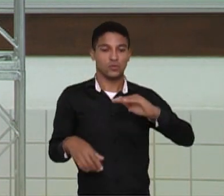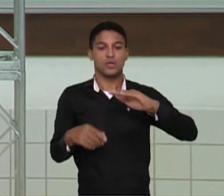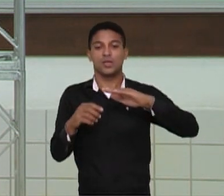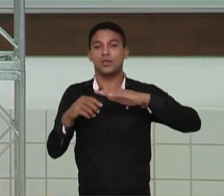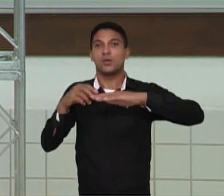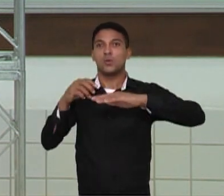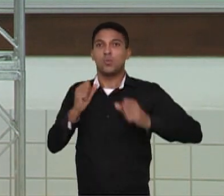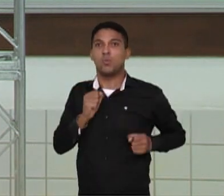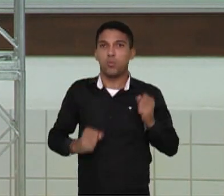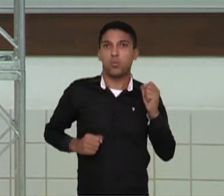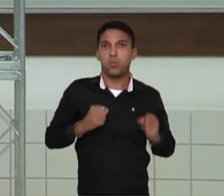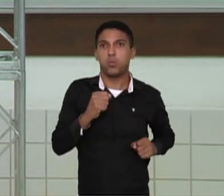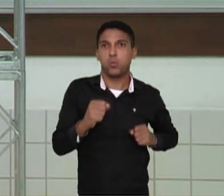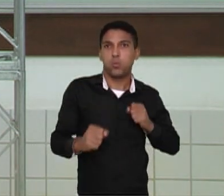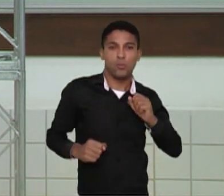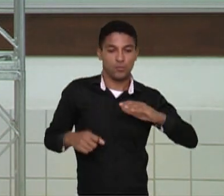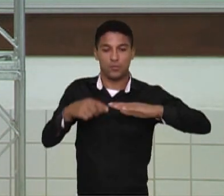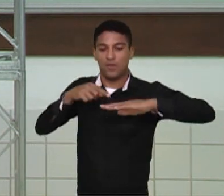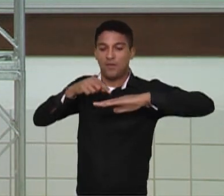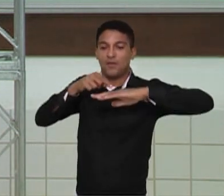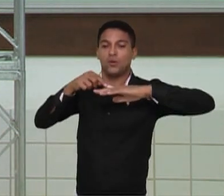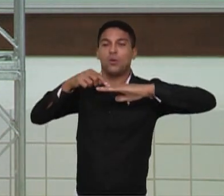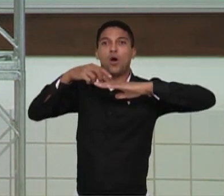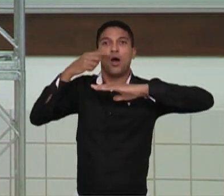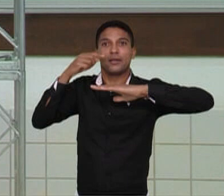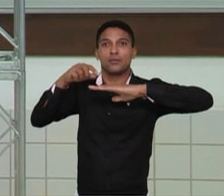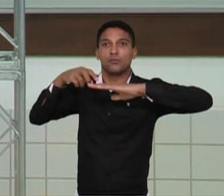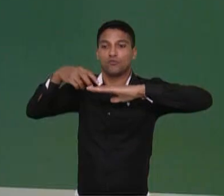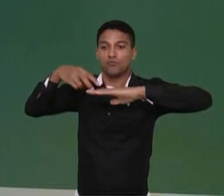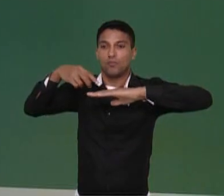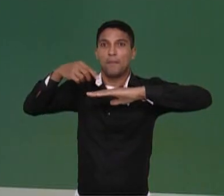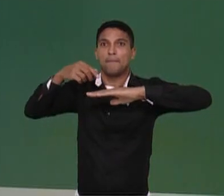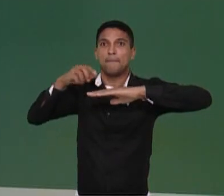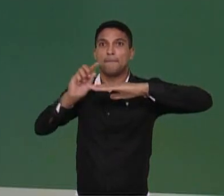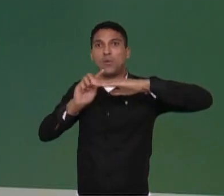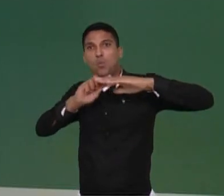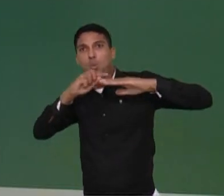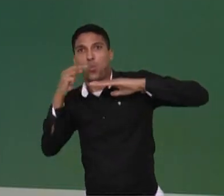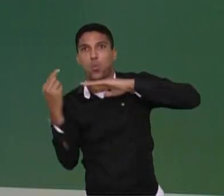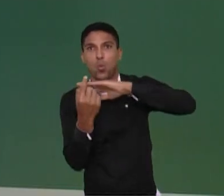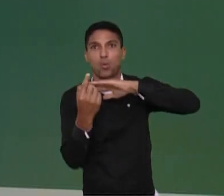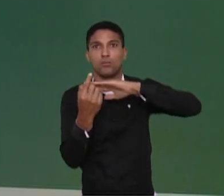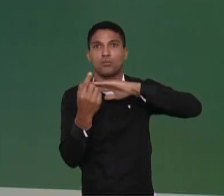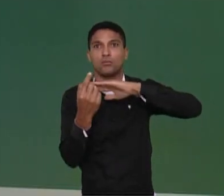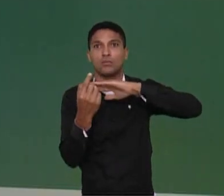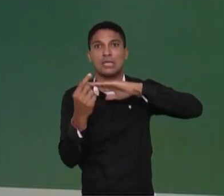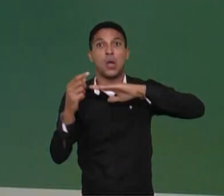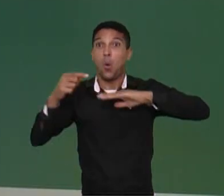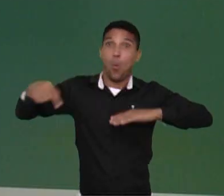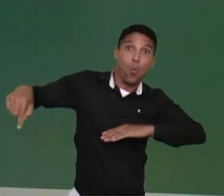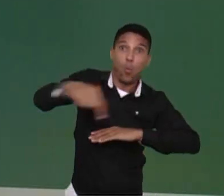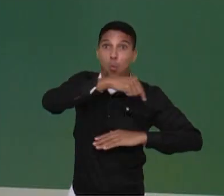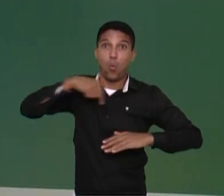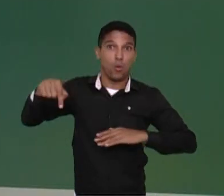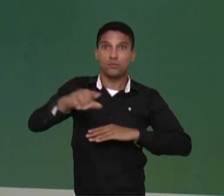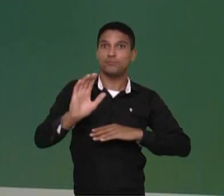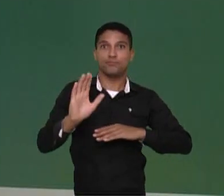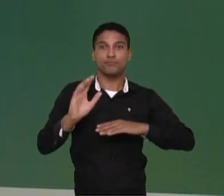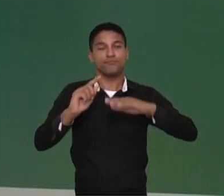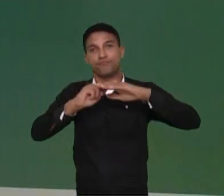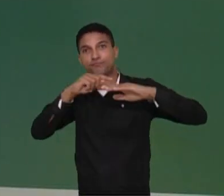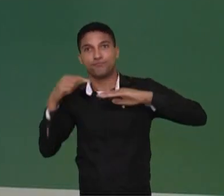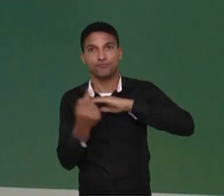Certinho, gente? Próximo exercício para vocês também, né? Espero que esses exercícios estejam fáceis, assim, essa